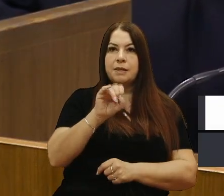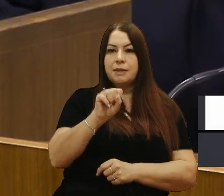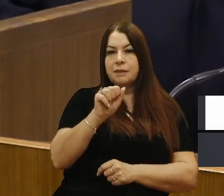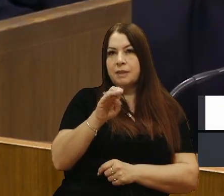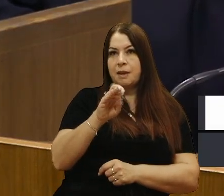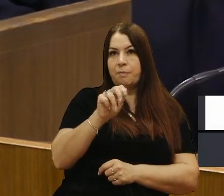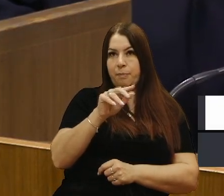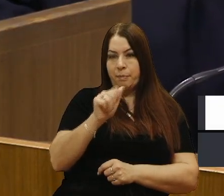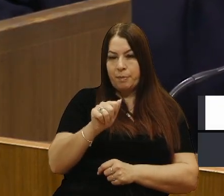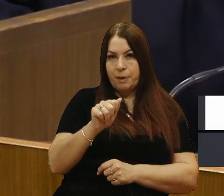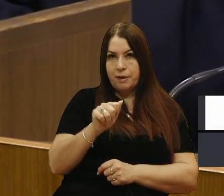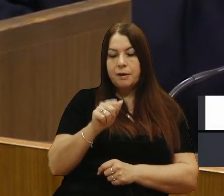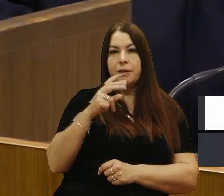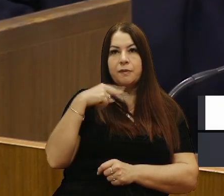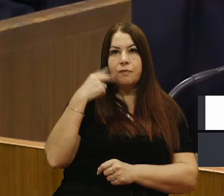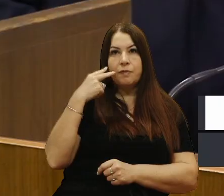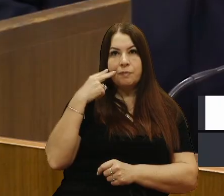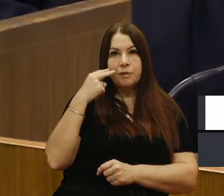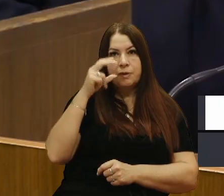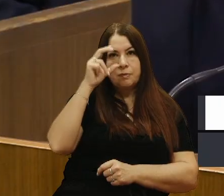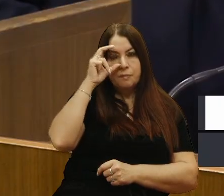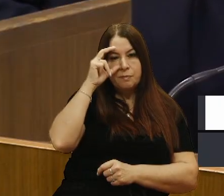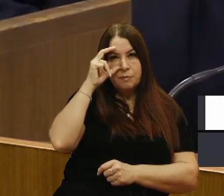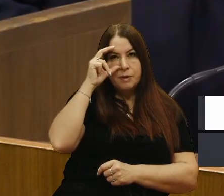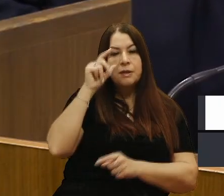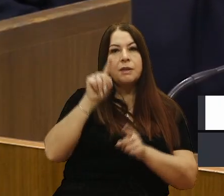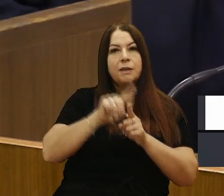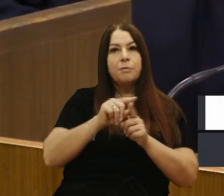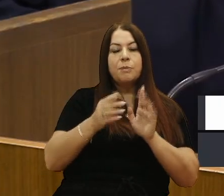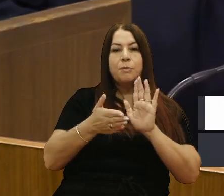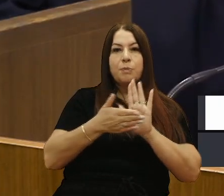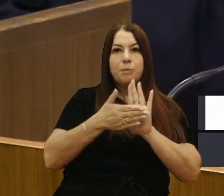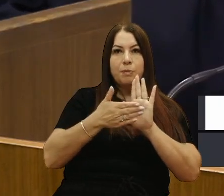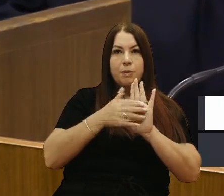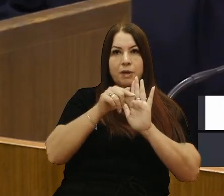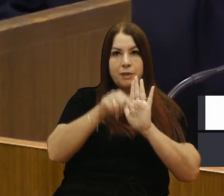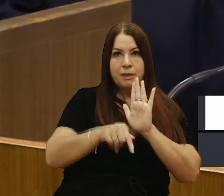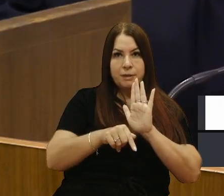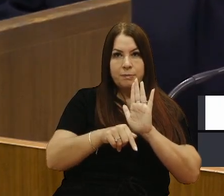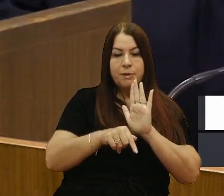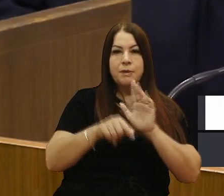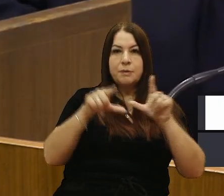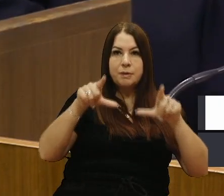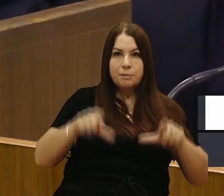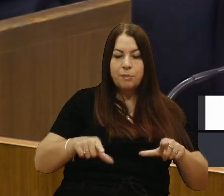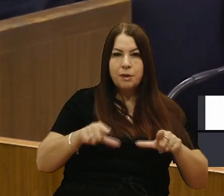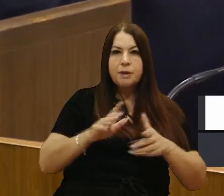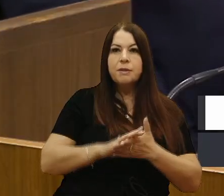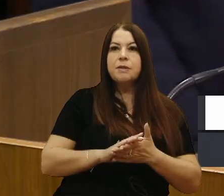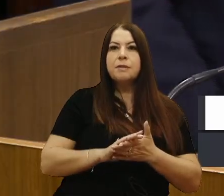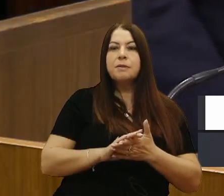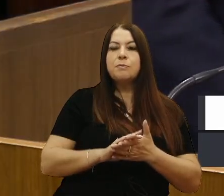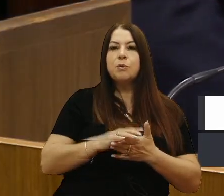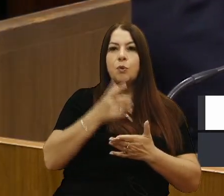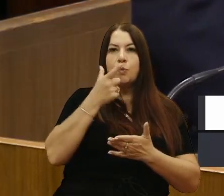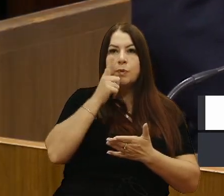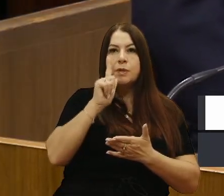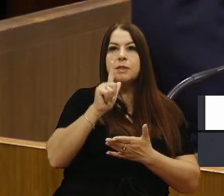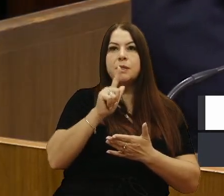Reck, e a vereadora Sandra Boneto, por proporcionar esse espaço para que